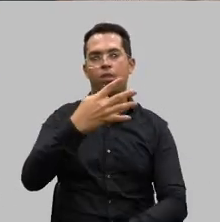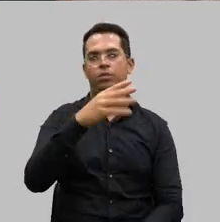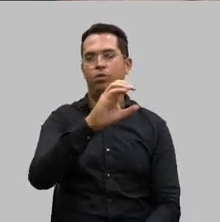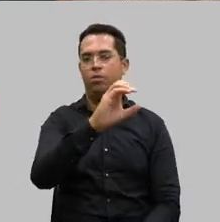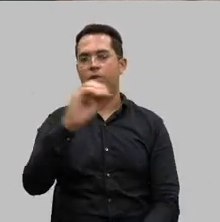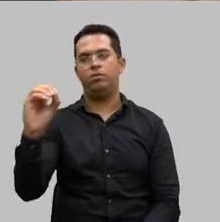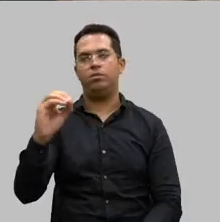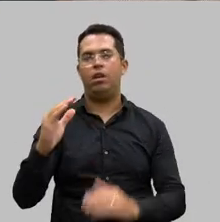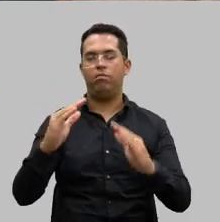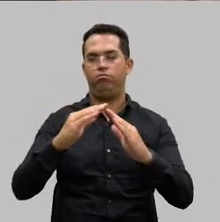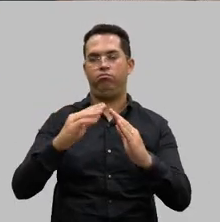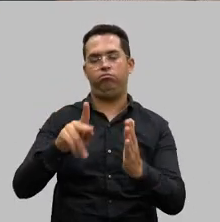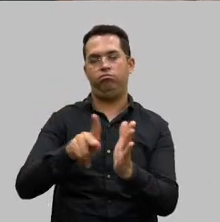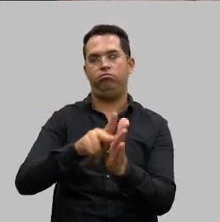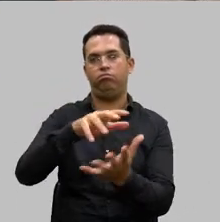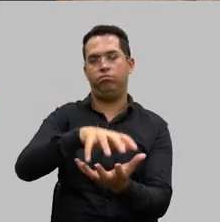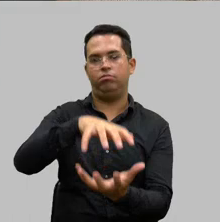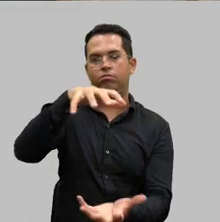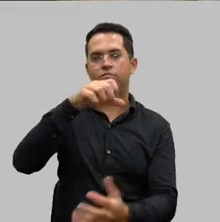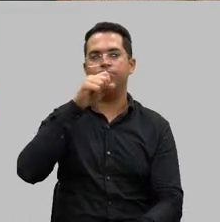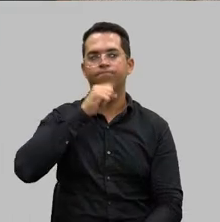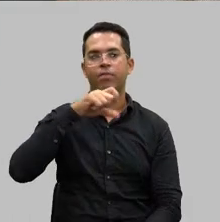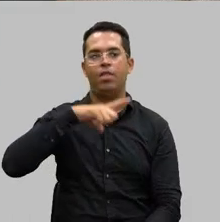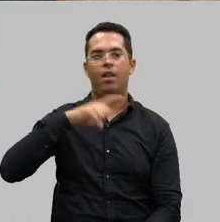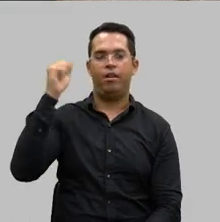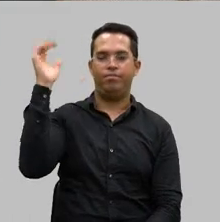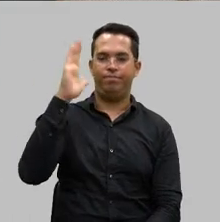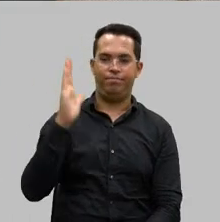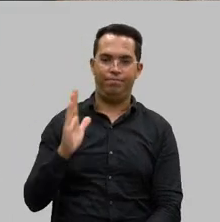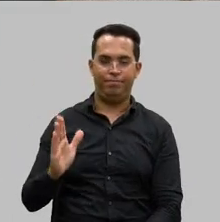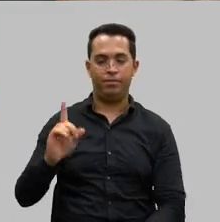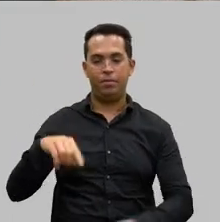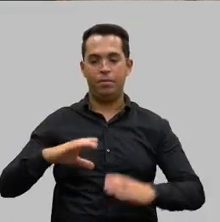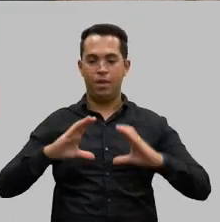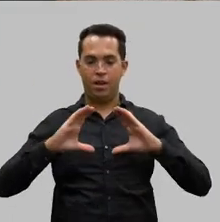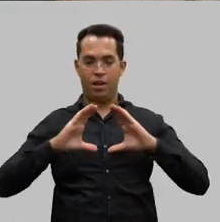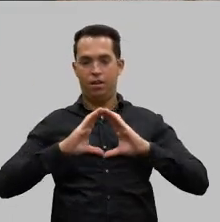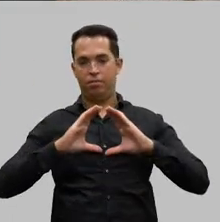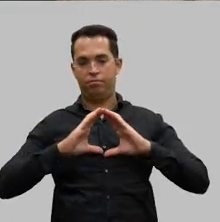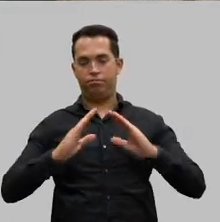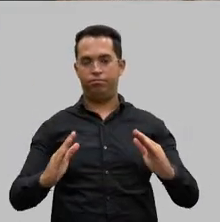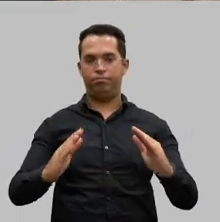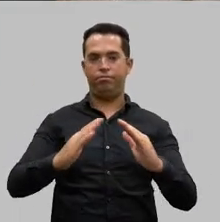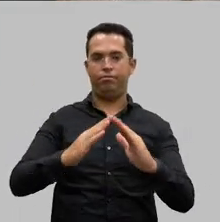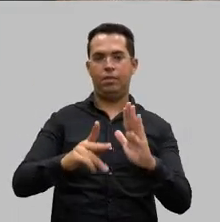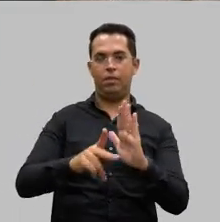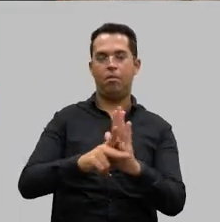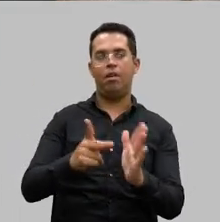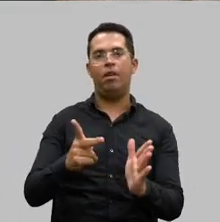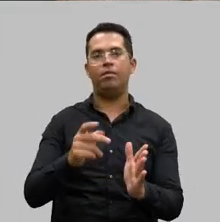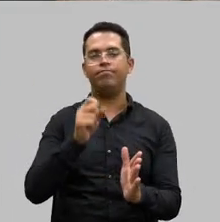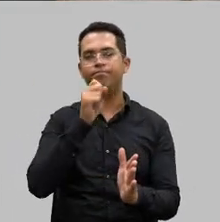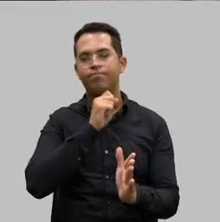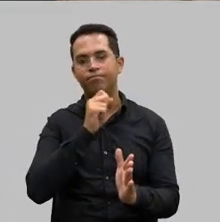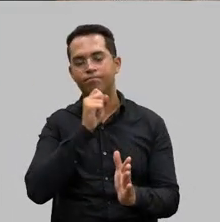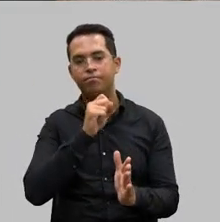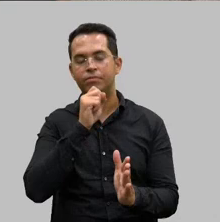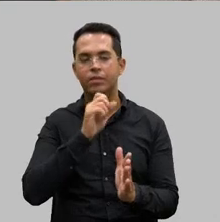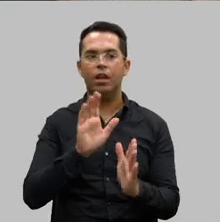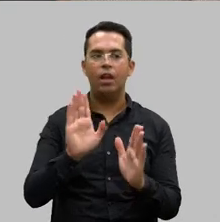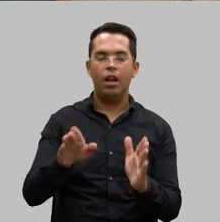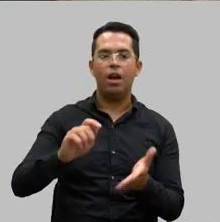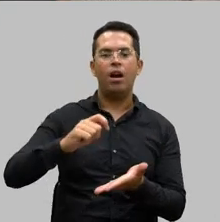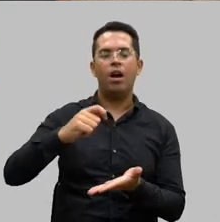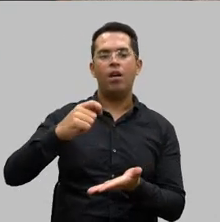12 nós temos do Brasil Então as zapaz e os asilos ficam Pires da mão fazendo festinha almoço beneficiente